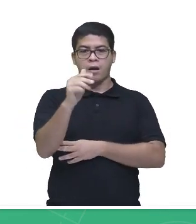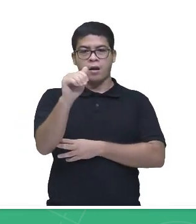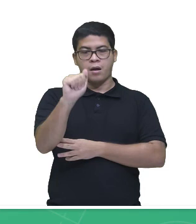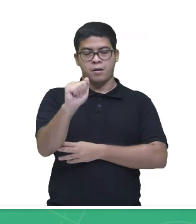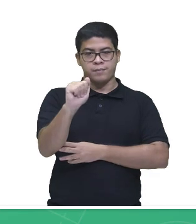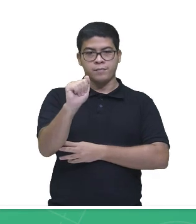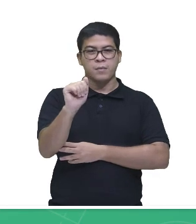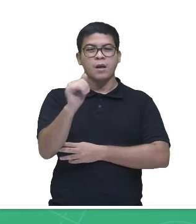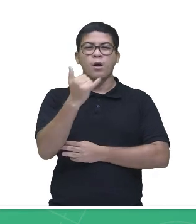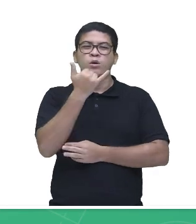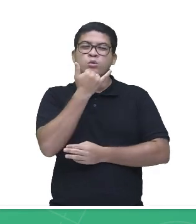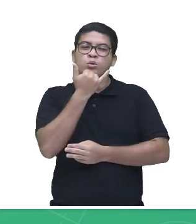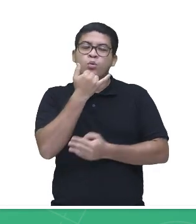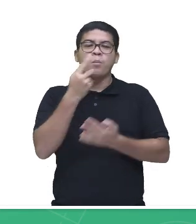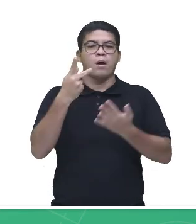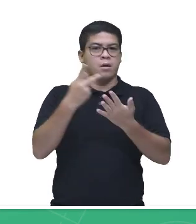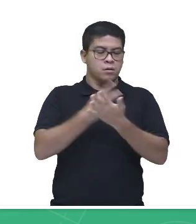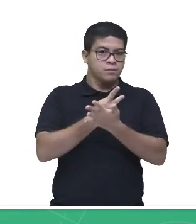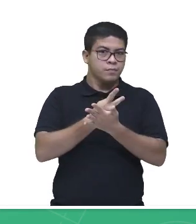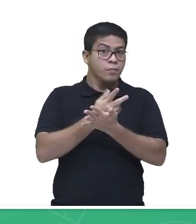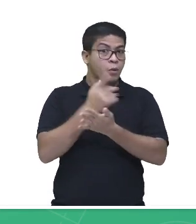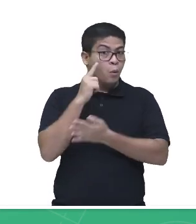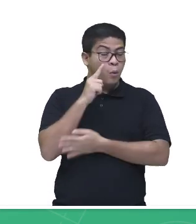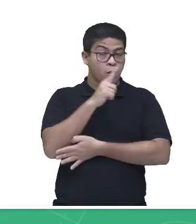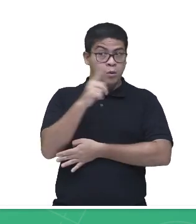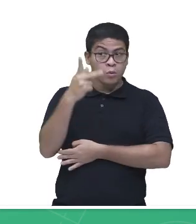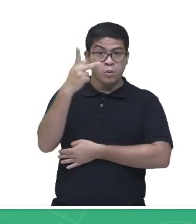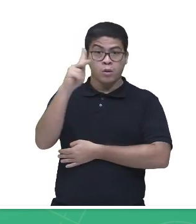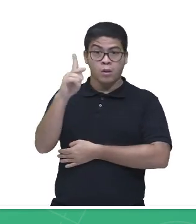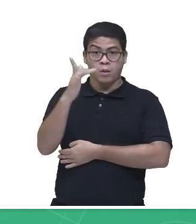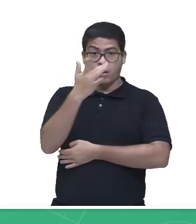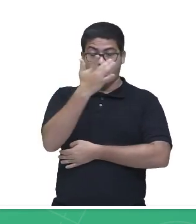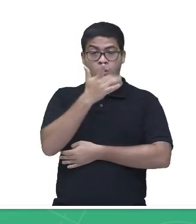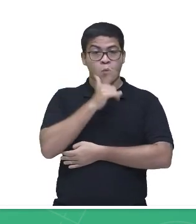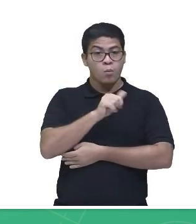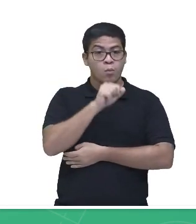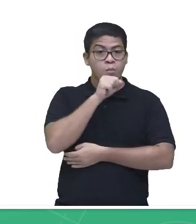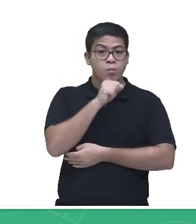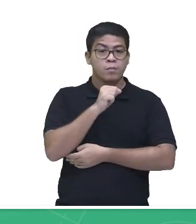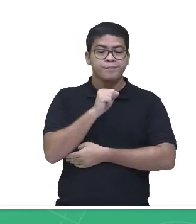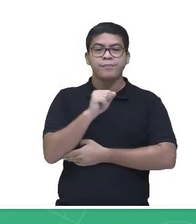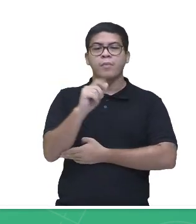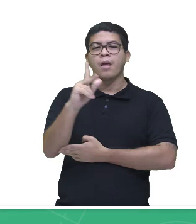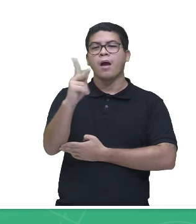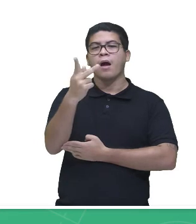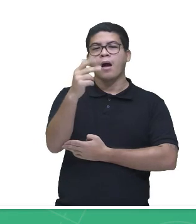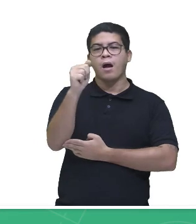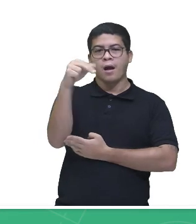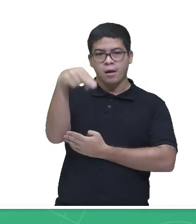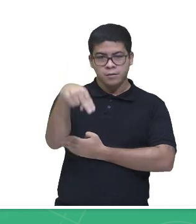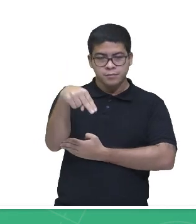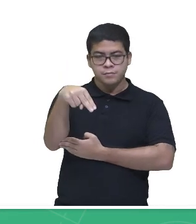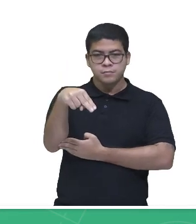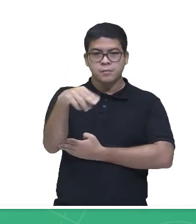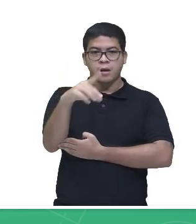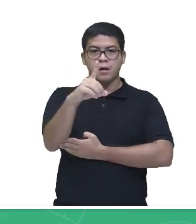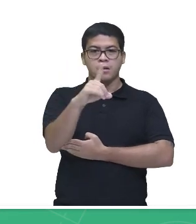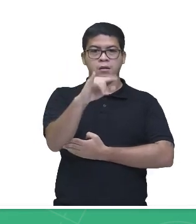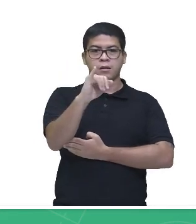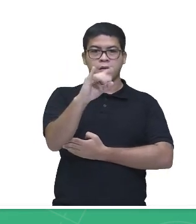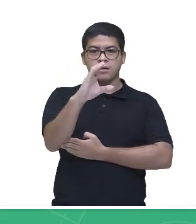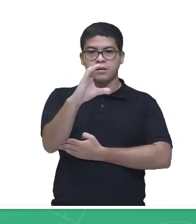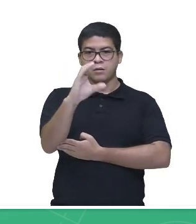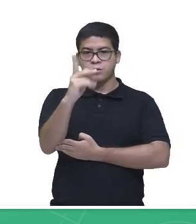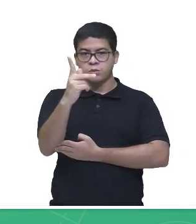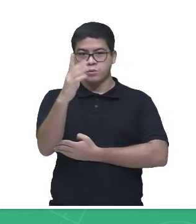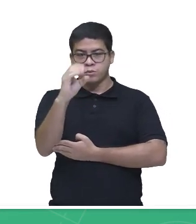desculpa, tus padres, eu estou falando deles, que han dicho tus padres. E